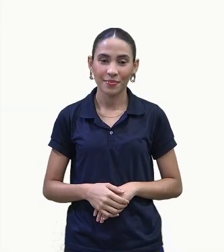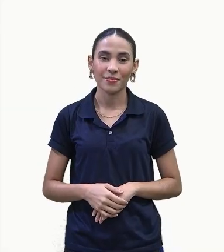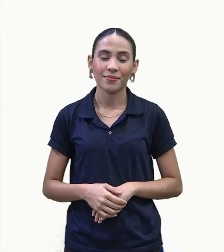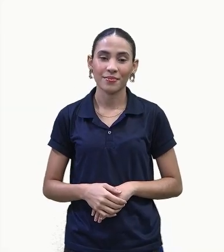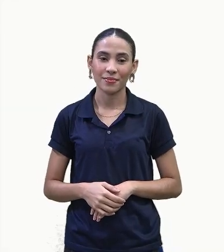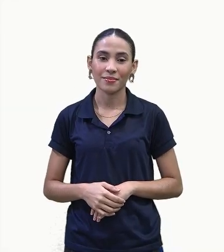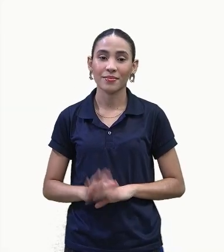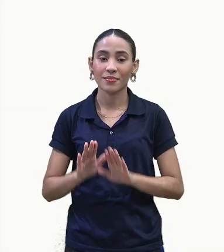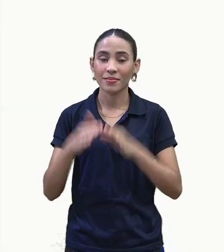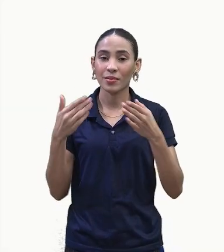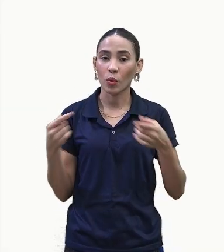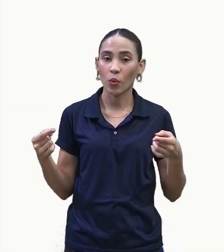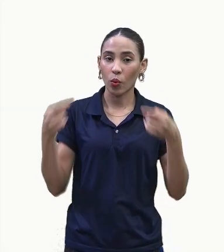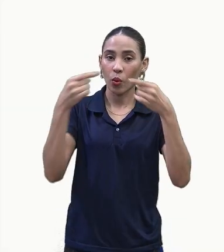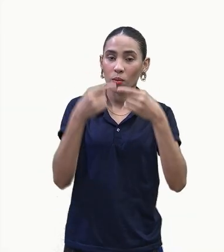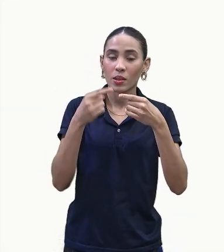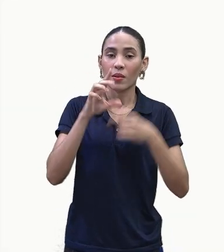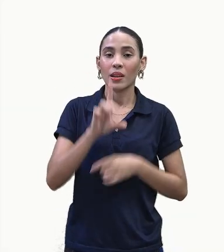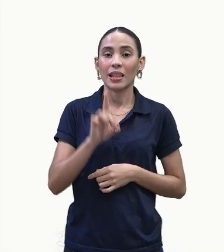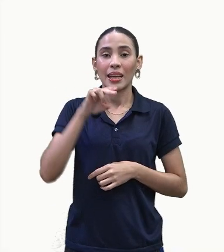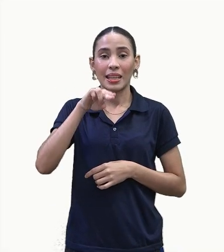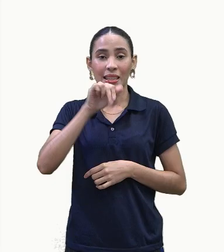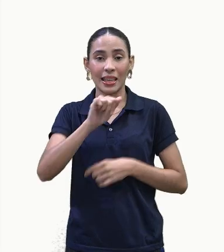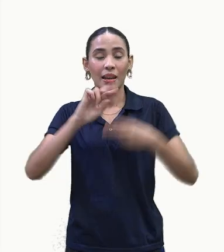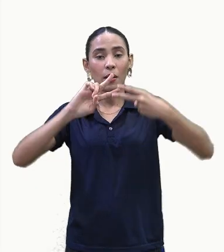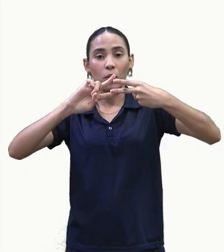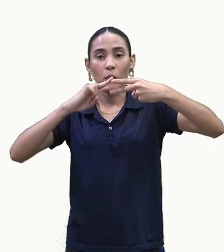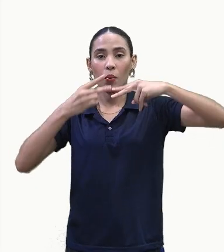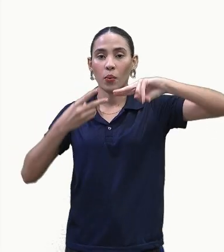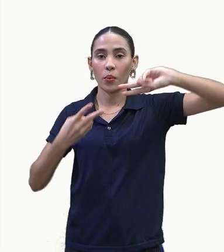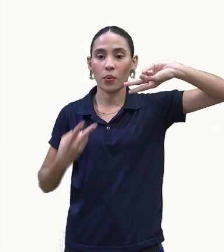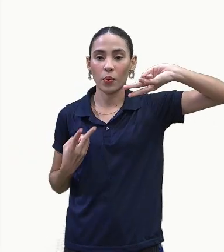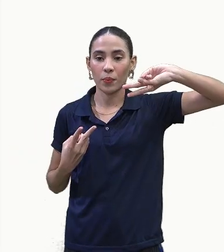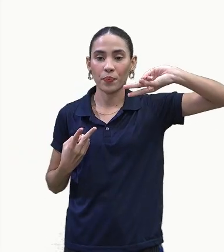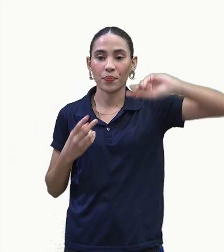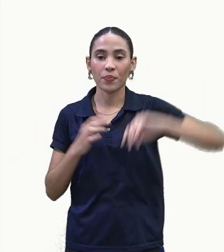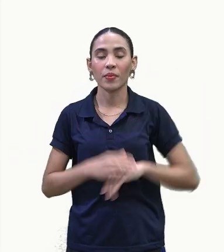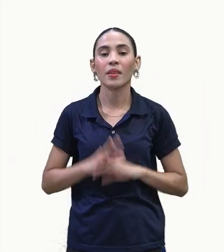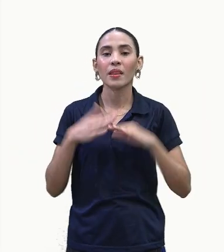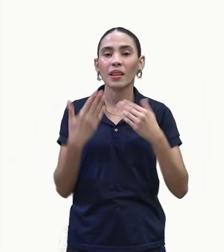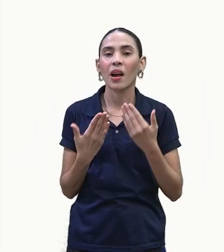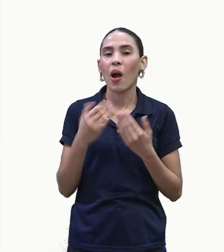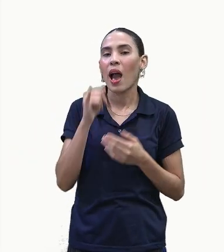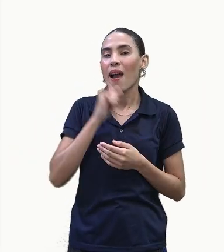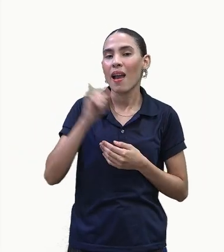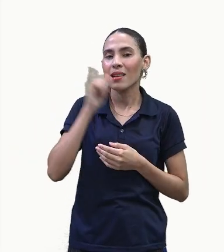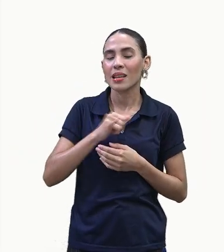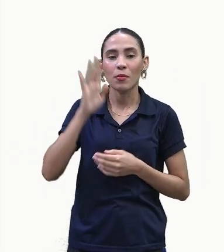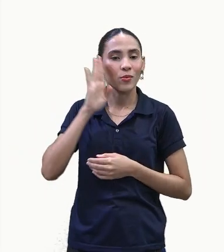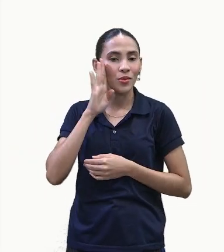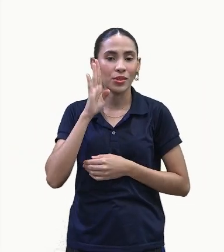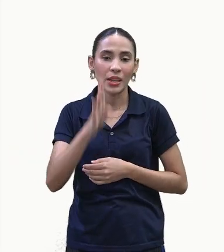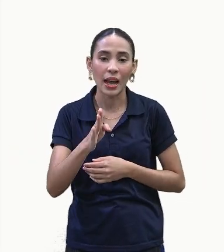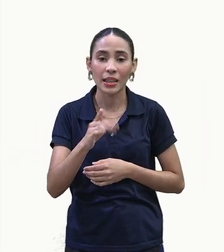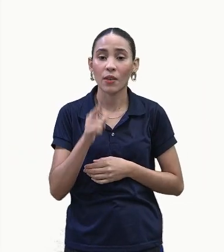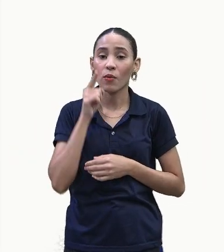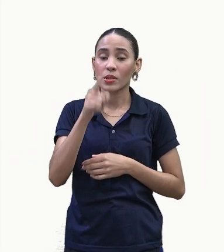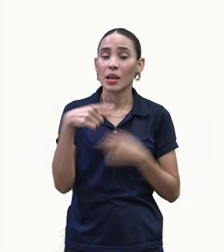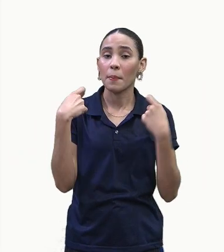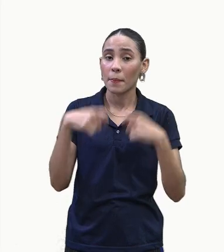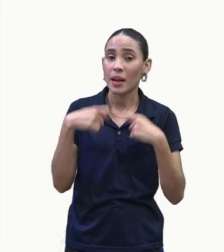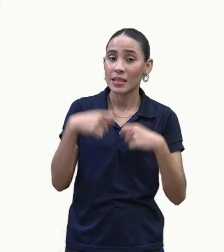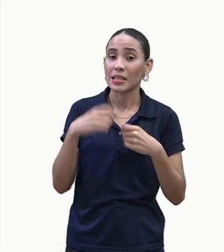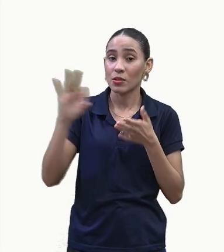só, recombinação do DNA. Vejam aí, então, né, como se fosse de maneira direta, que vocês